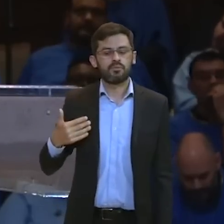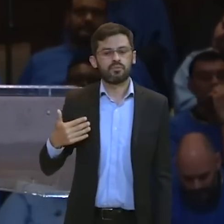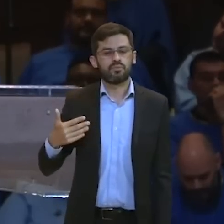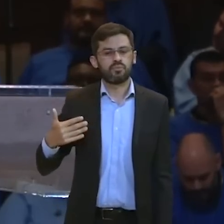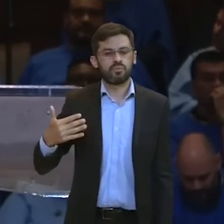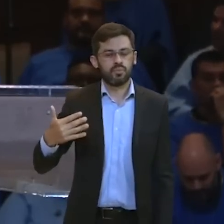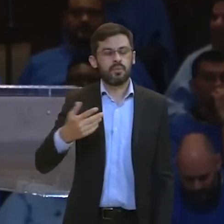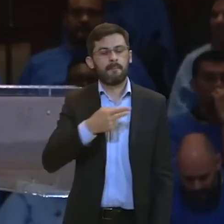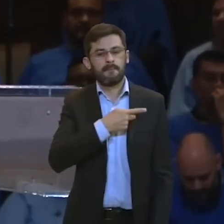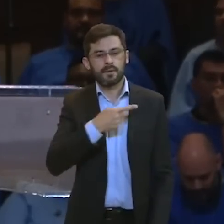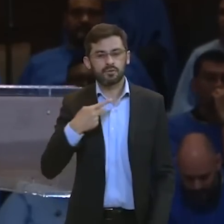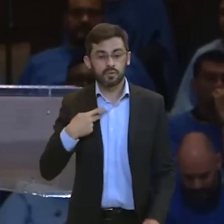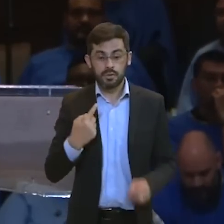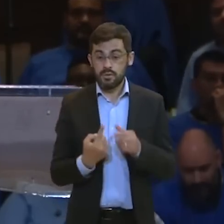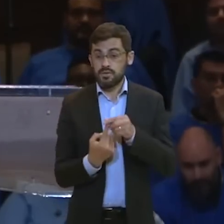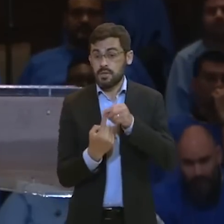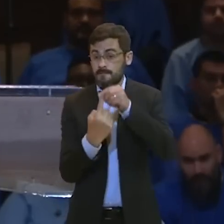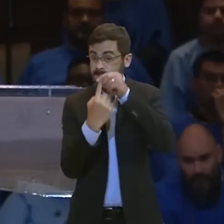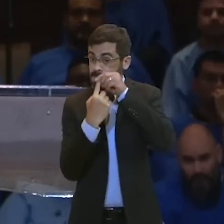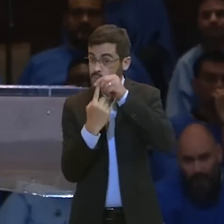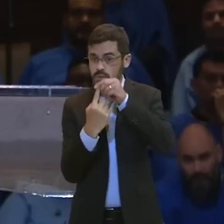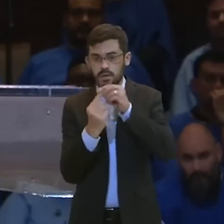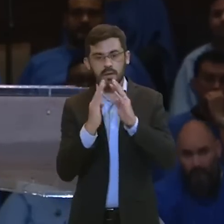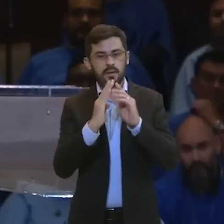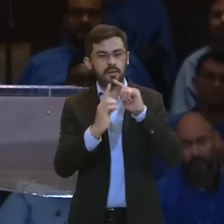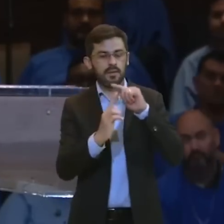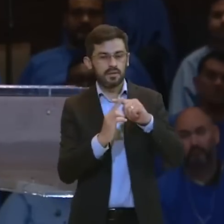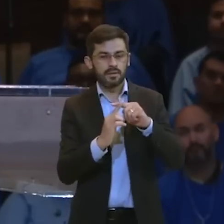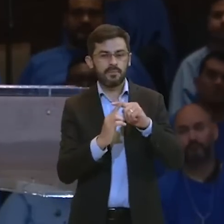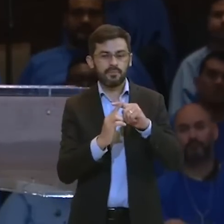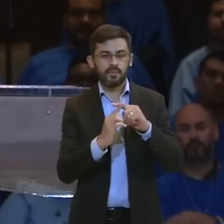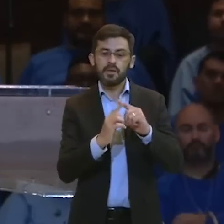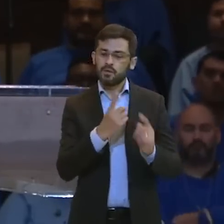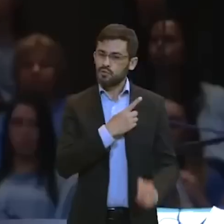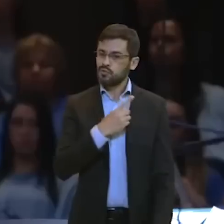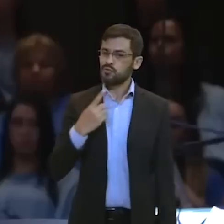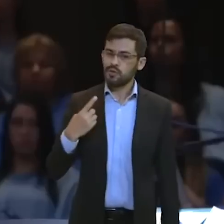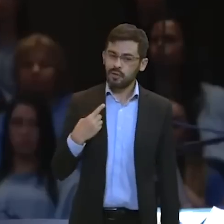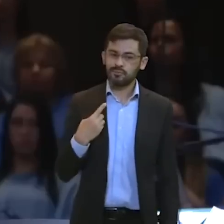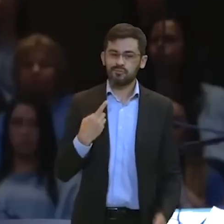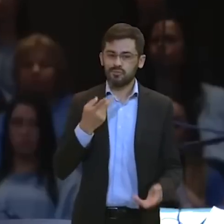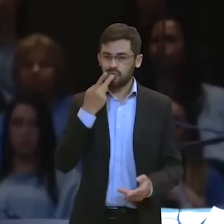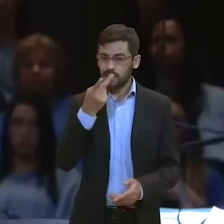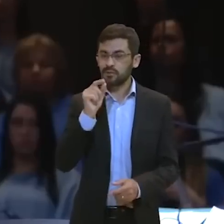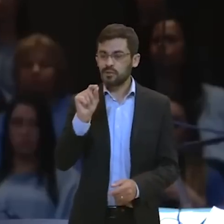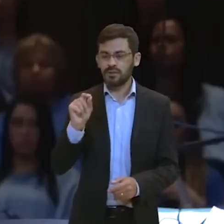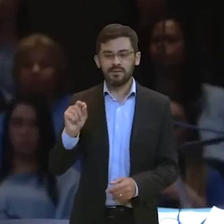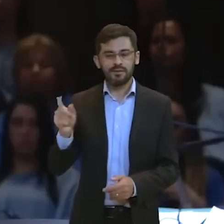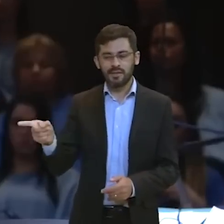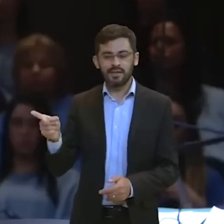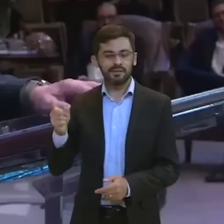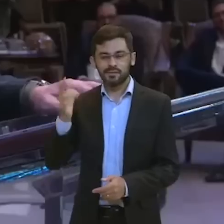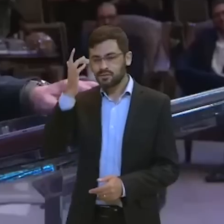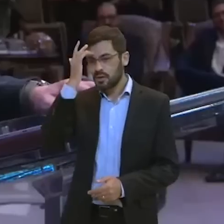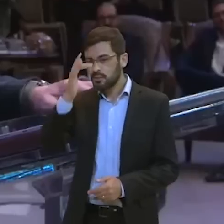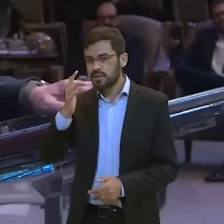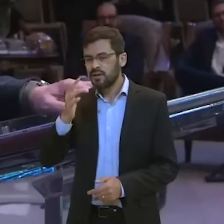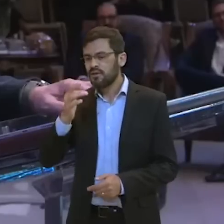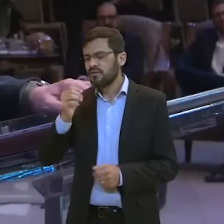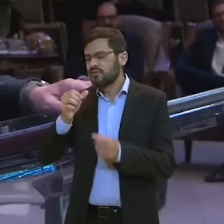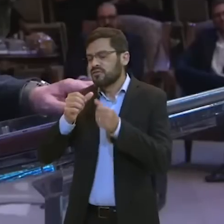continuou sendo o pastor dessa única igreja, ainda que aqueles diáconos tenham dito que ele não sobreviveria a